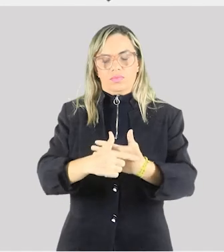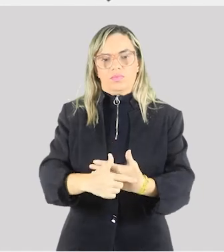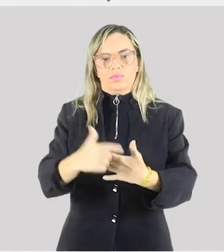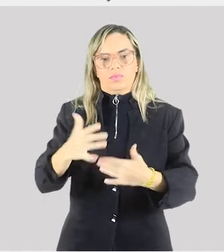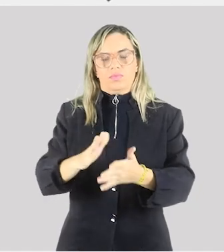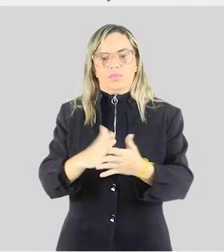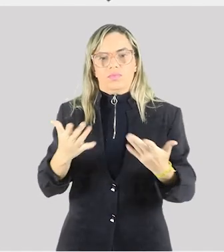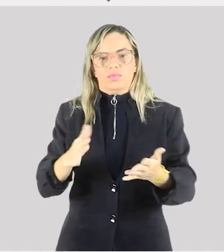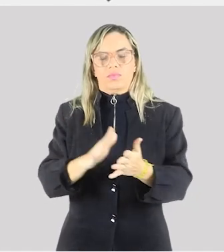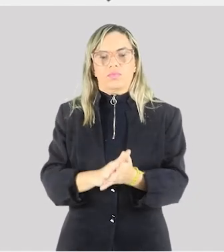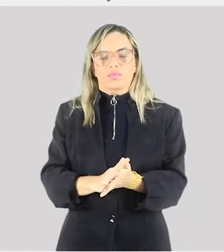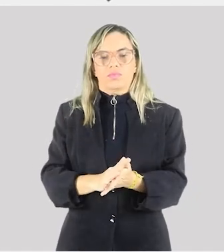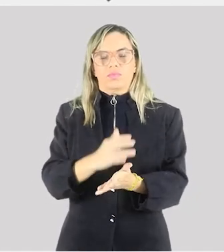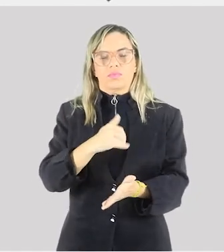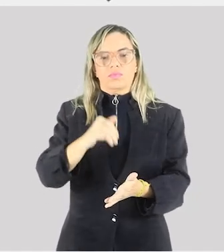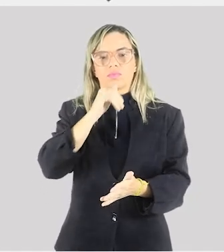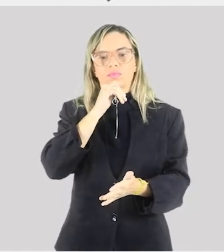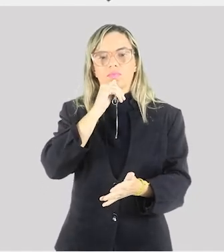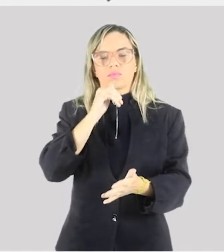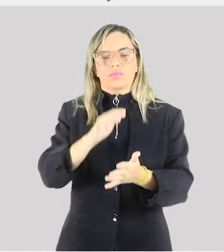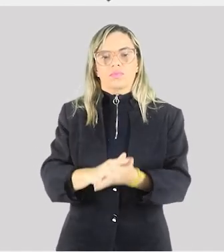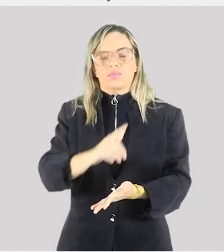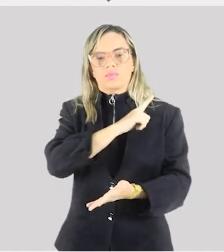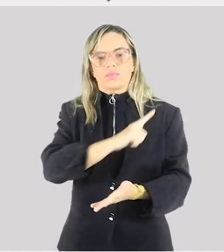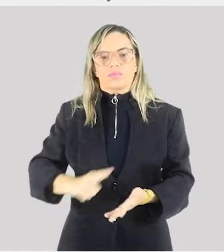exemplo, governadores, prefeitos,